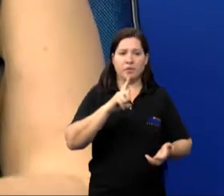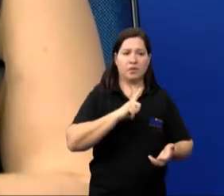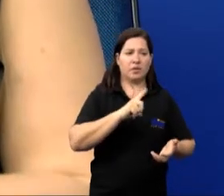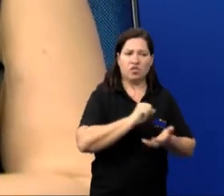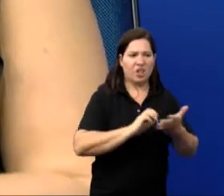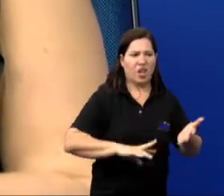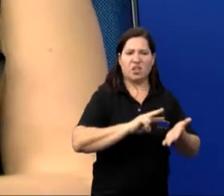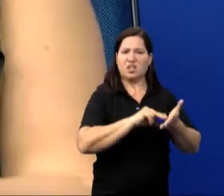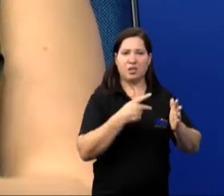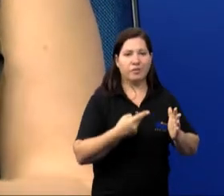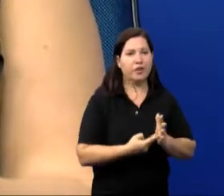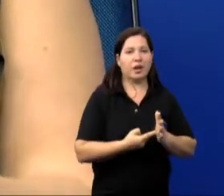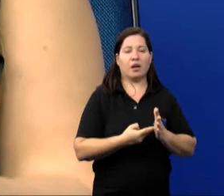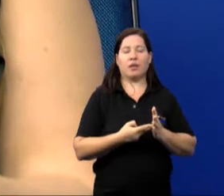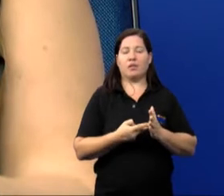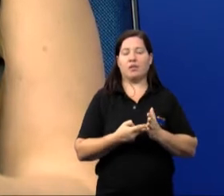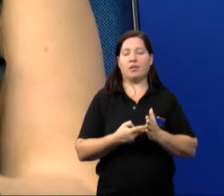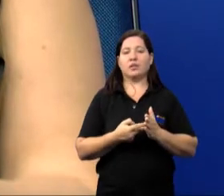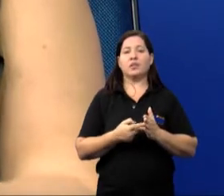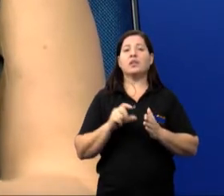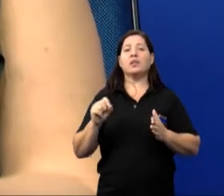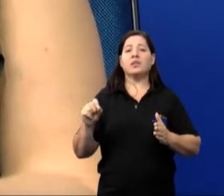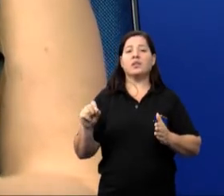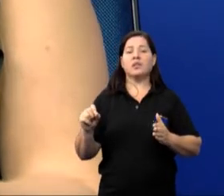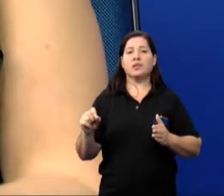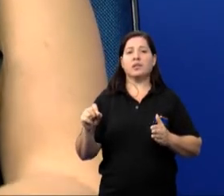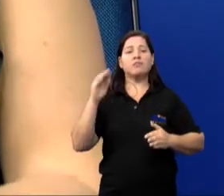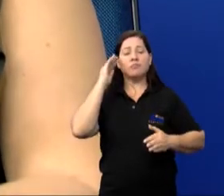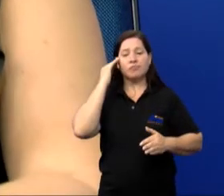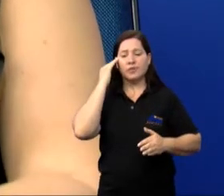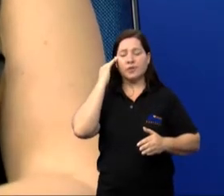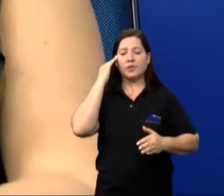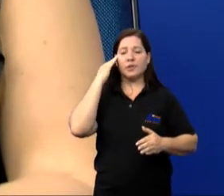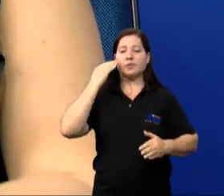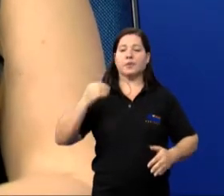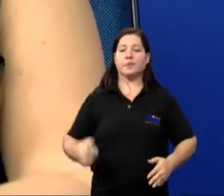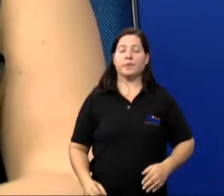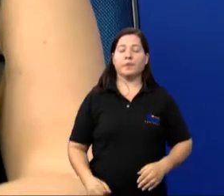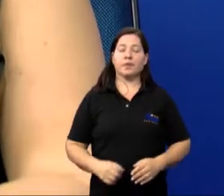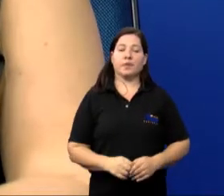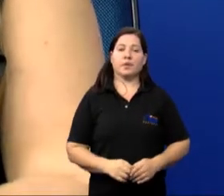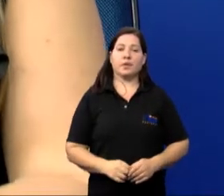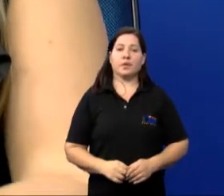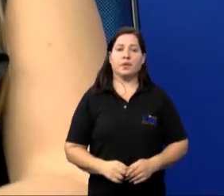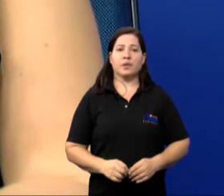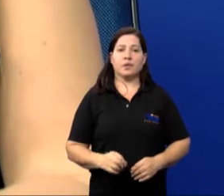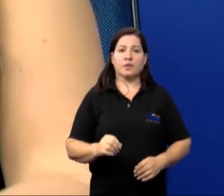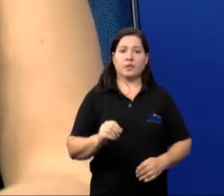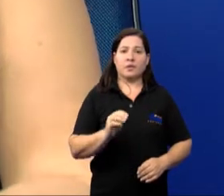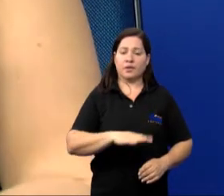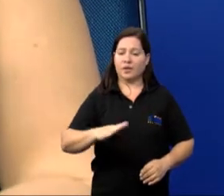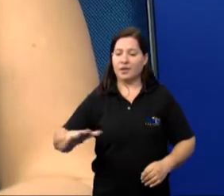atividade do adulto, o que ela está colocando aí? Ela está nos dizendo, né, colocando o